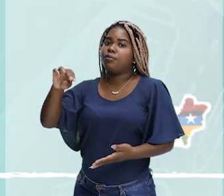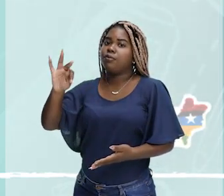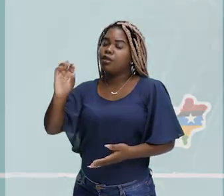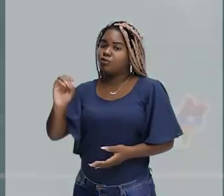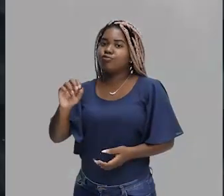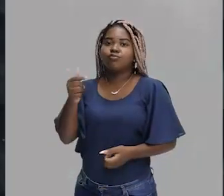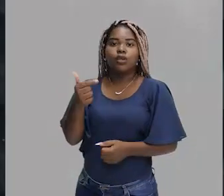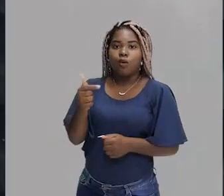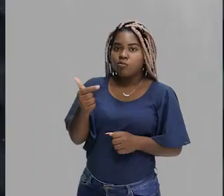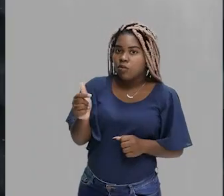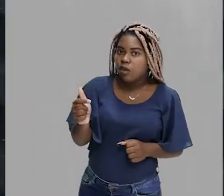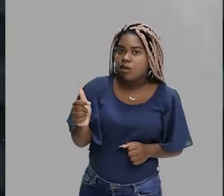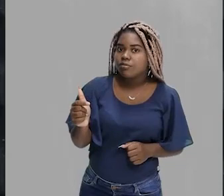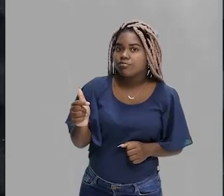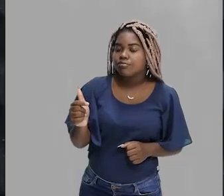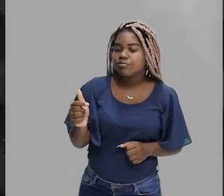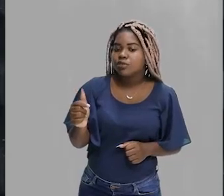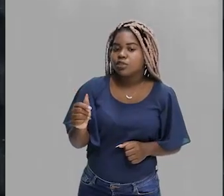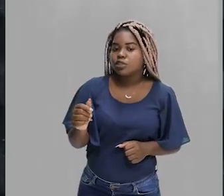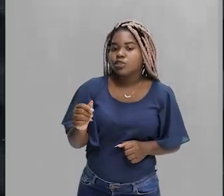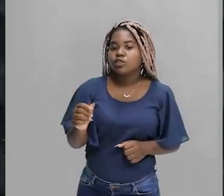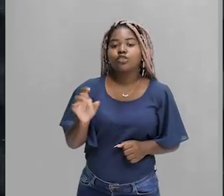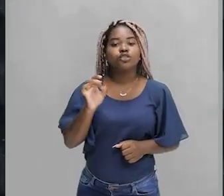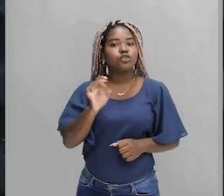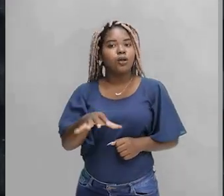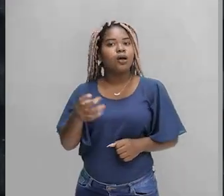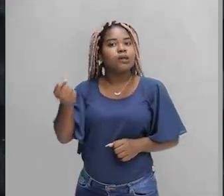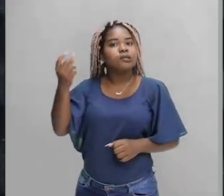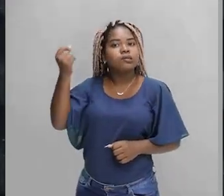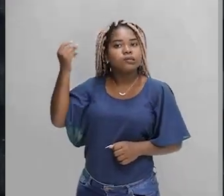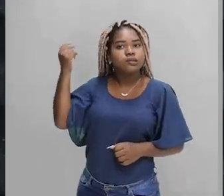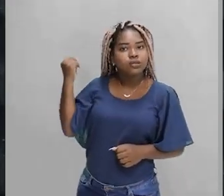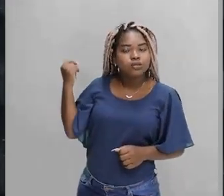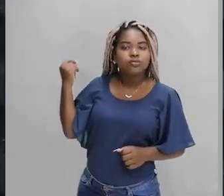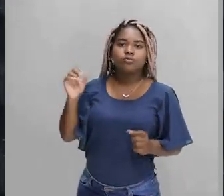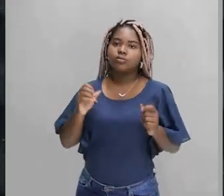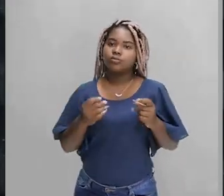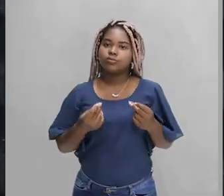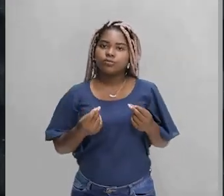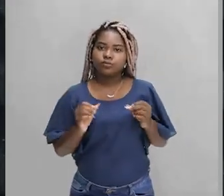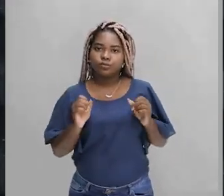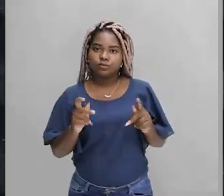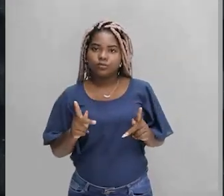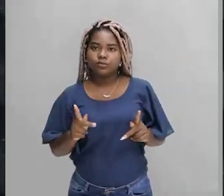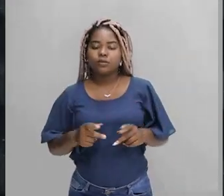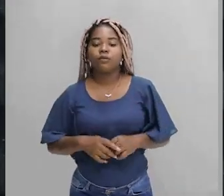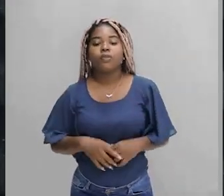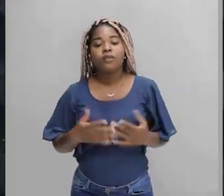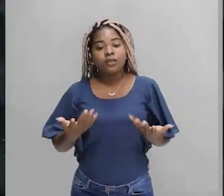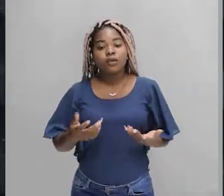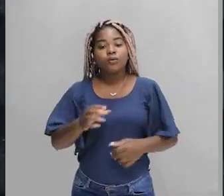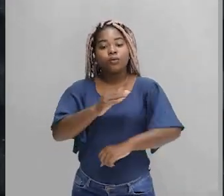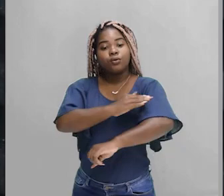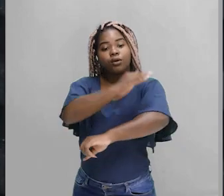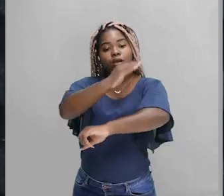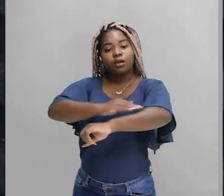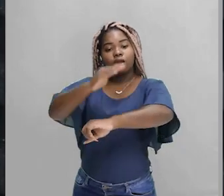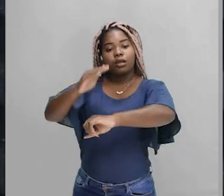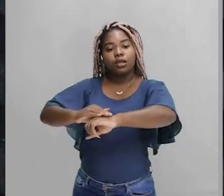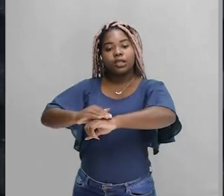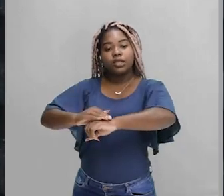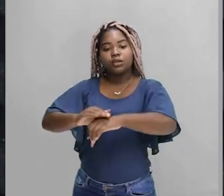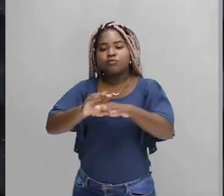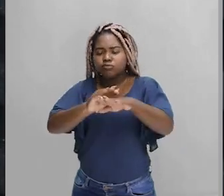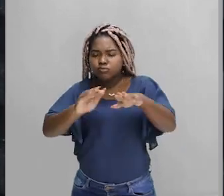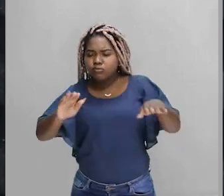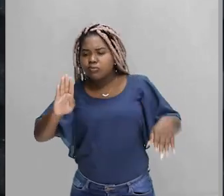não apresenta dobramentos modernos, apenas dobramentos antigos. Por isso que o nosso relevo ele é considerado um relevo baixo, plano, né?